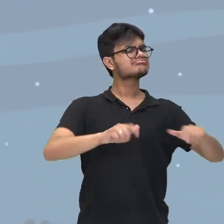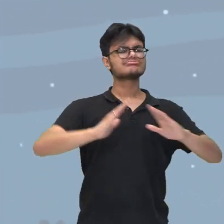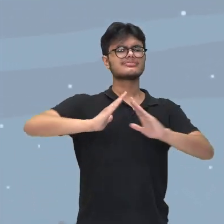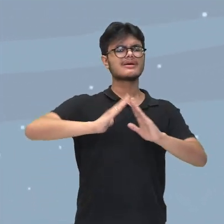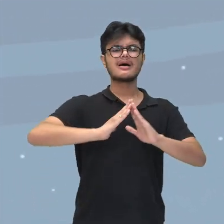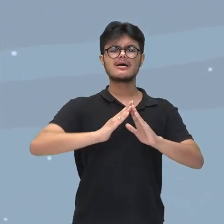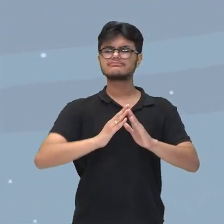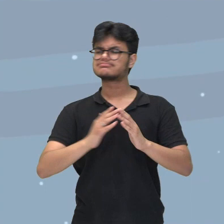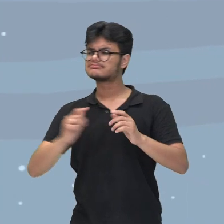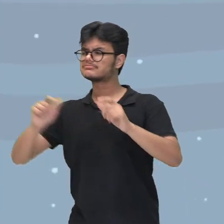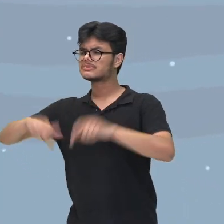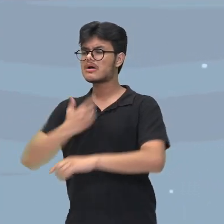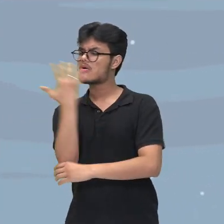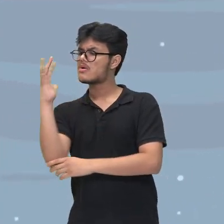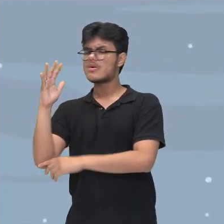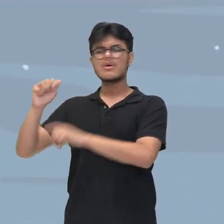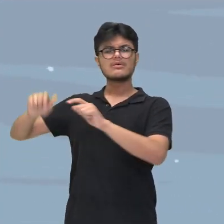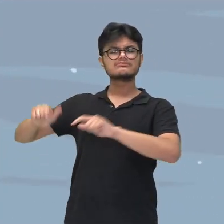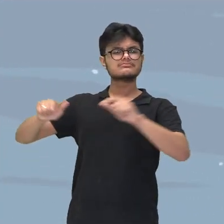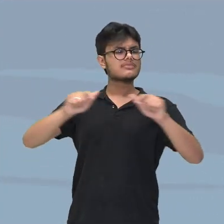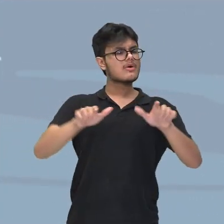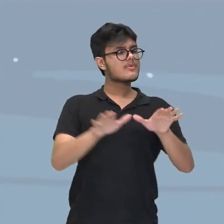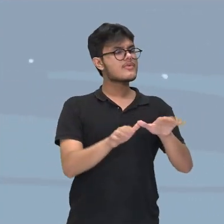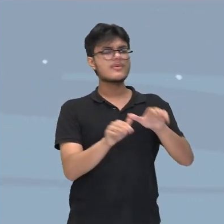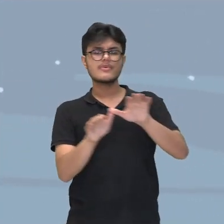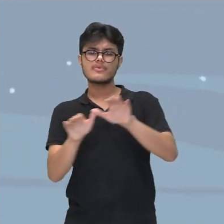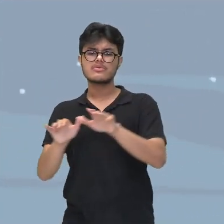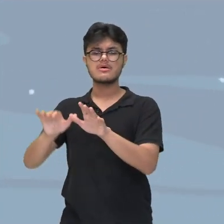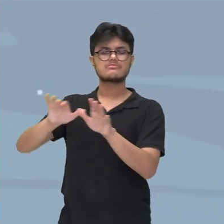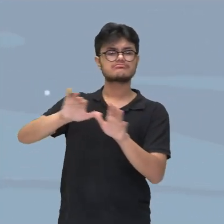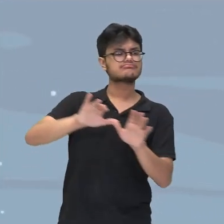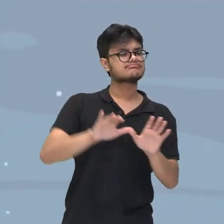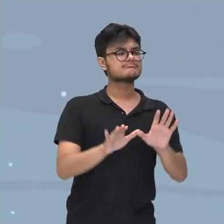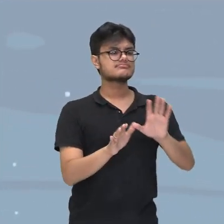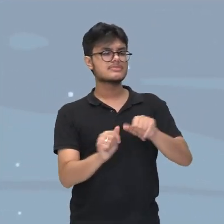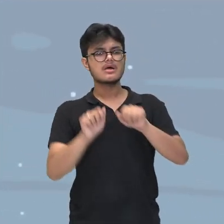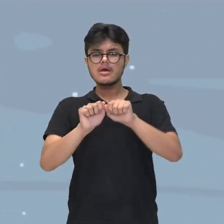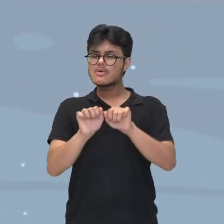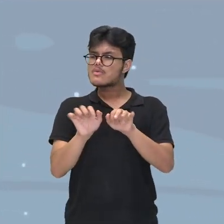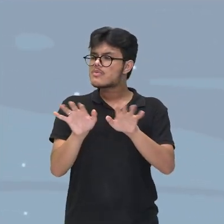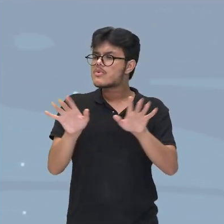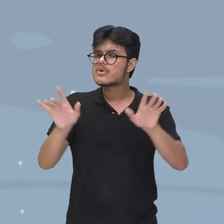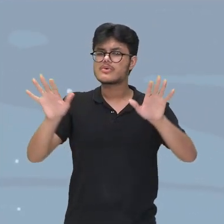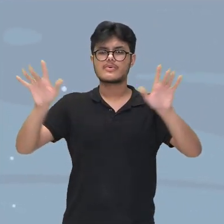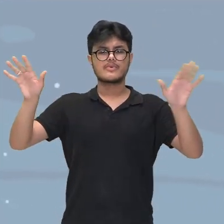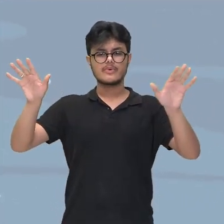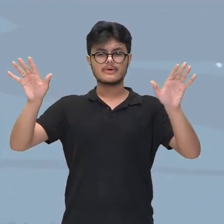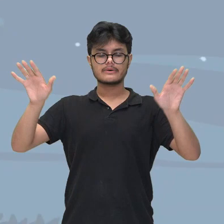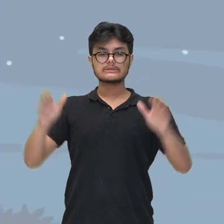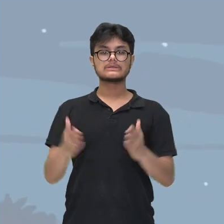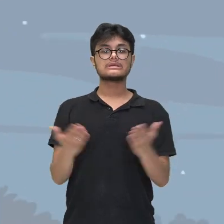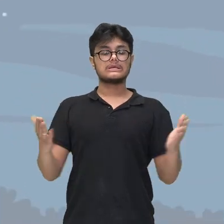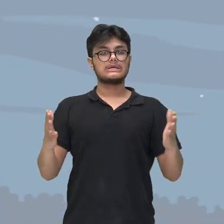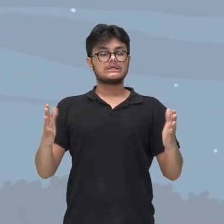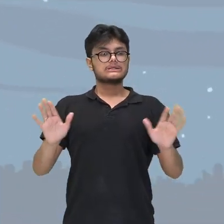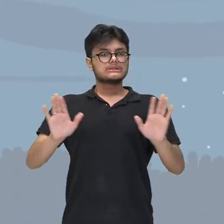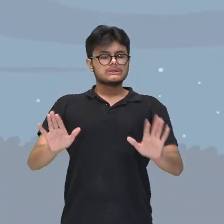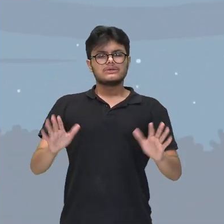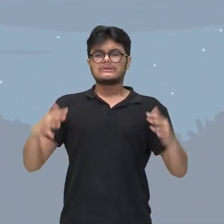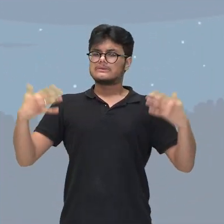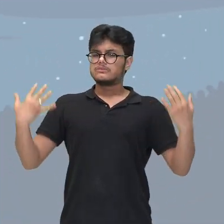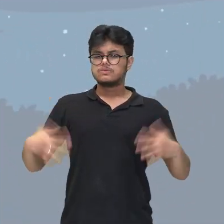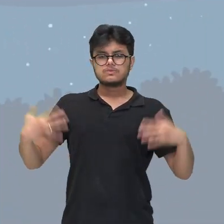Circunda a mangueira pelada em voos minuciosos como a indagar de sua identidade. Ofusca-se com o